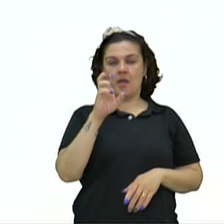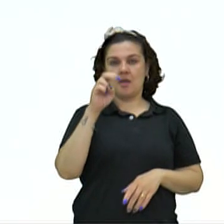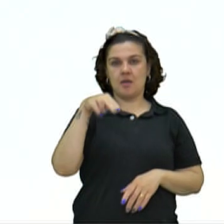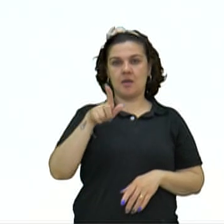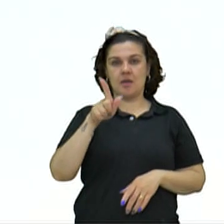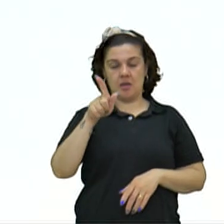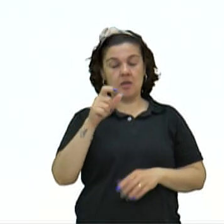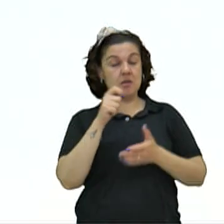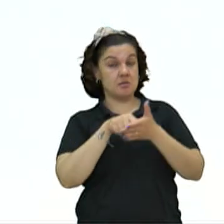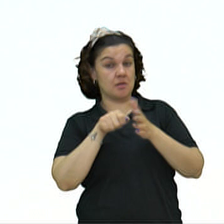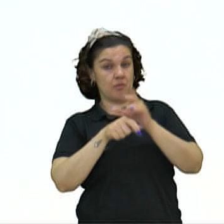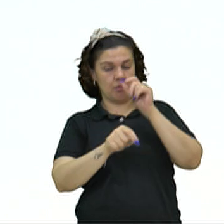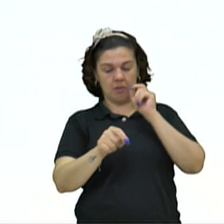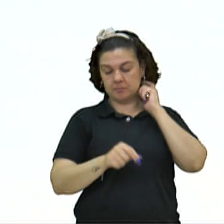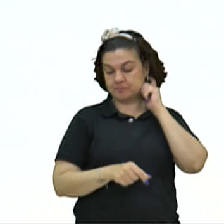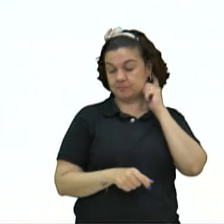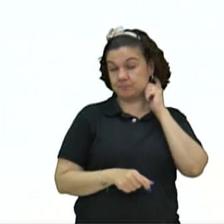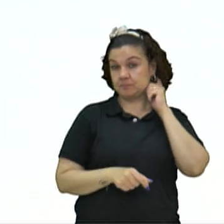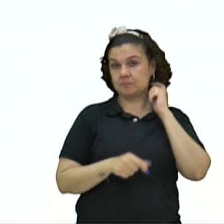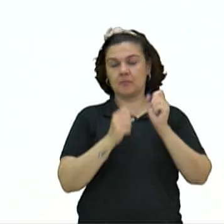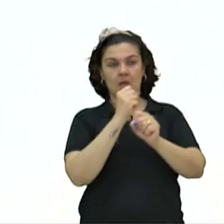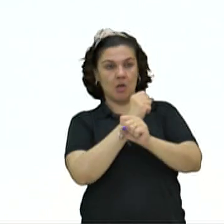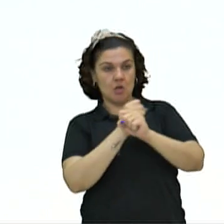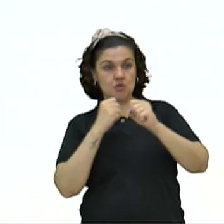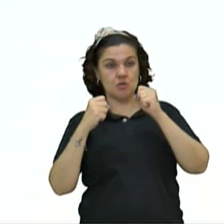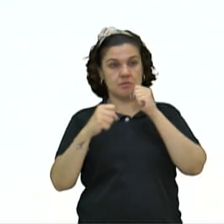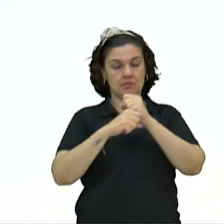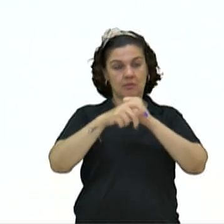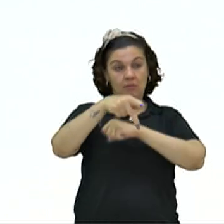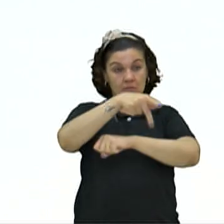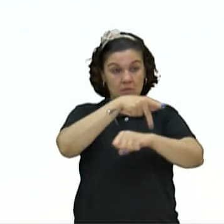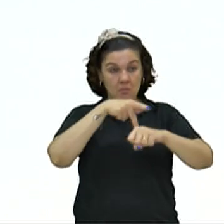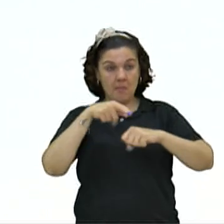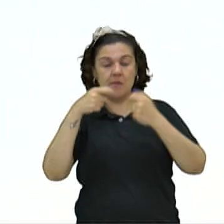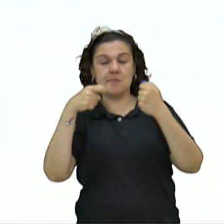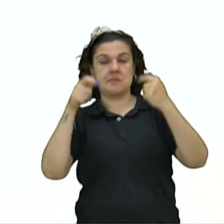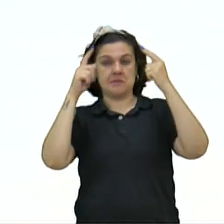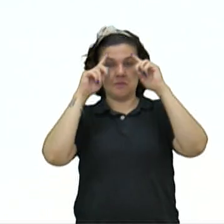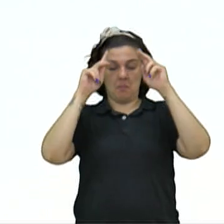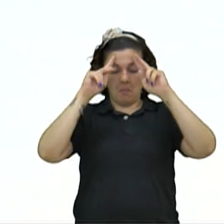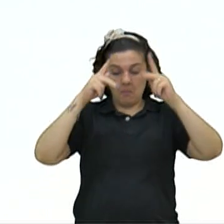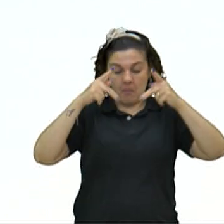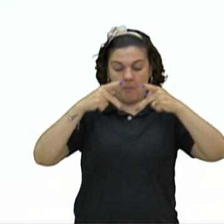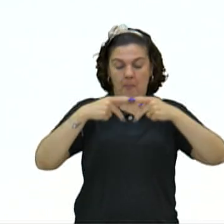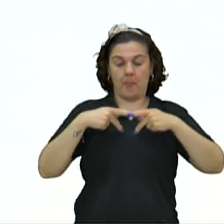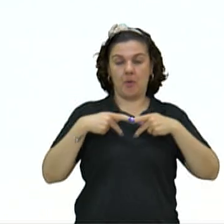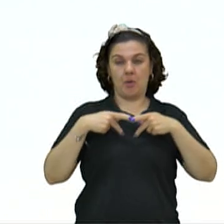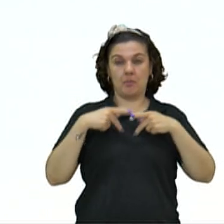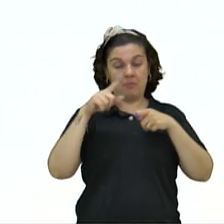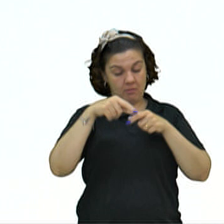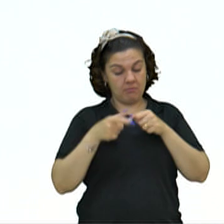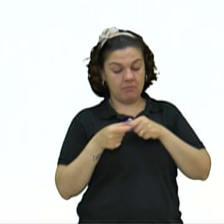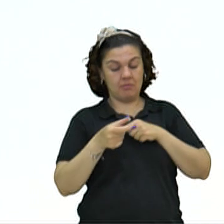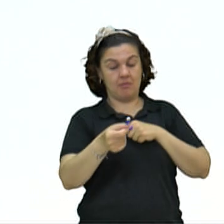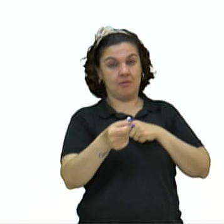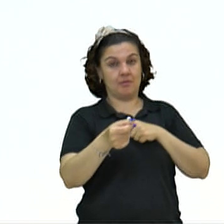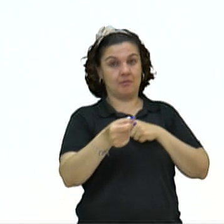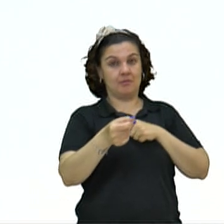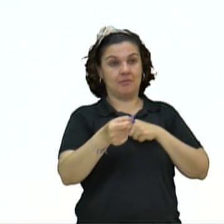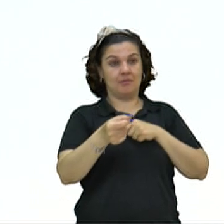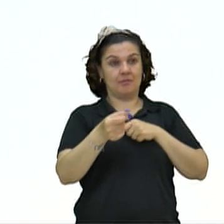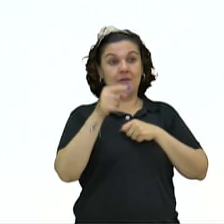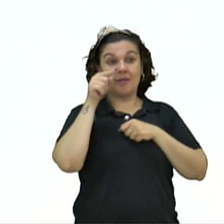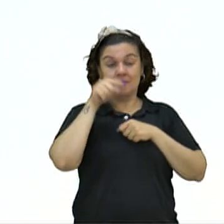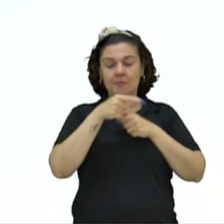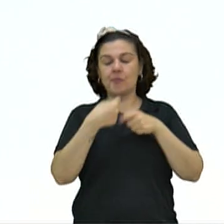a China, escreveu o seguinte: sociedades e nações tendem a pensar em si mesmas como eternas.